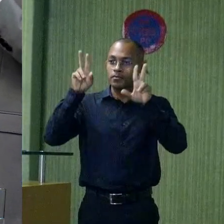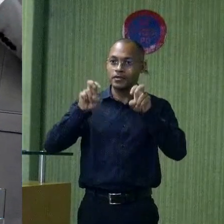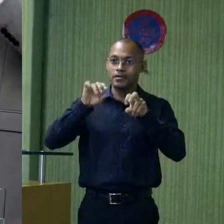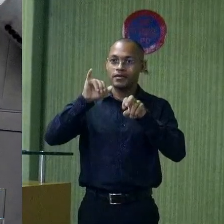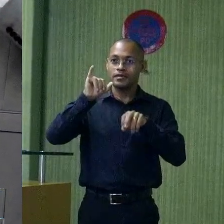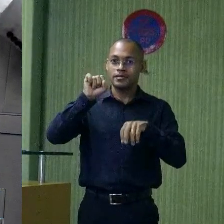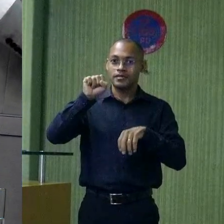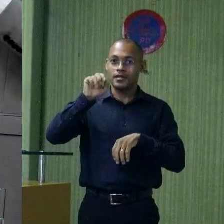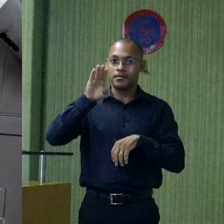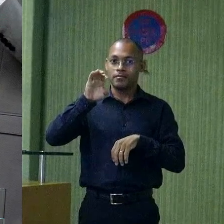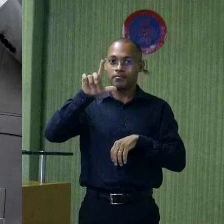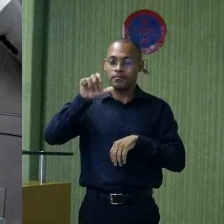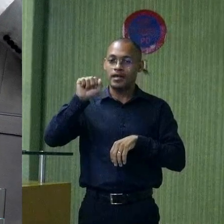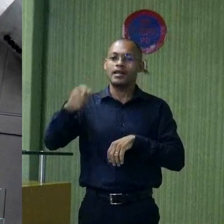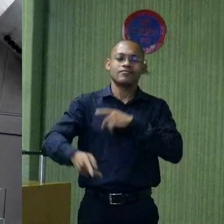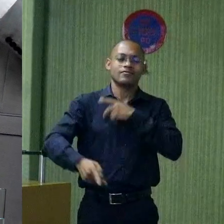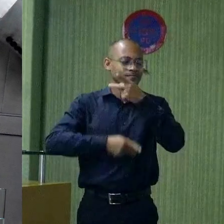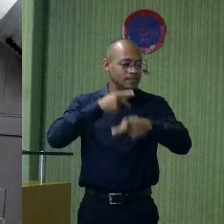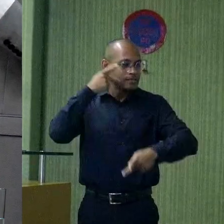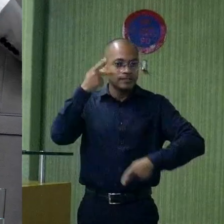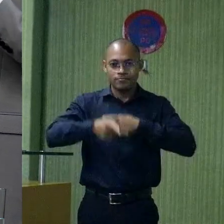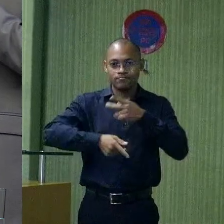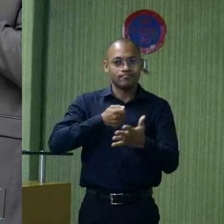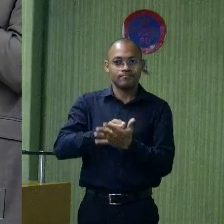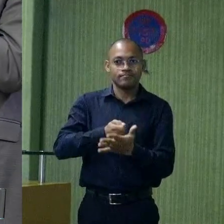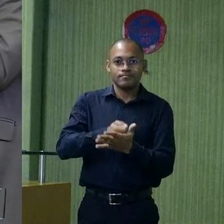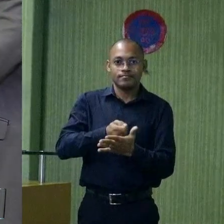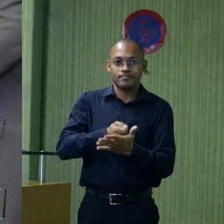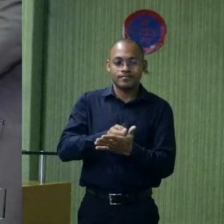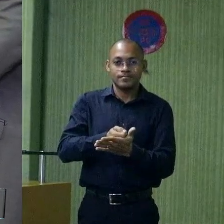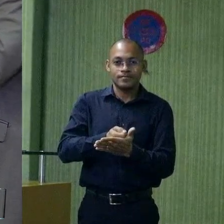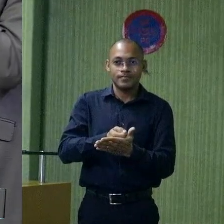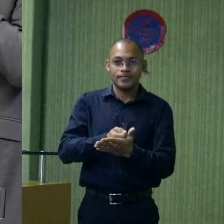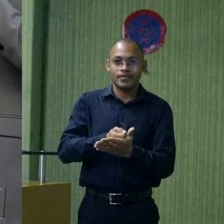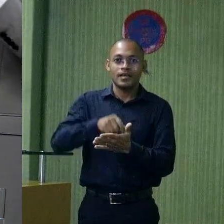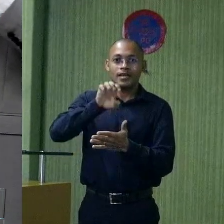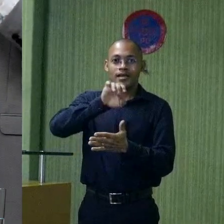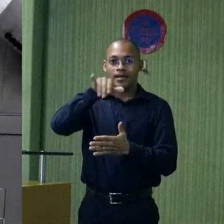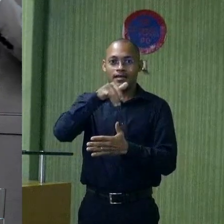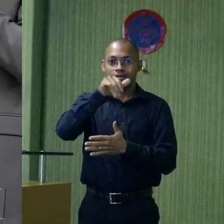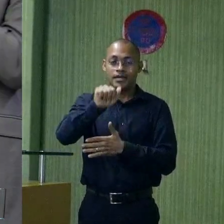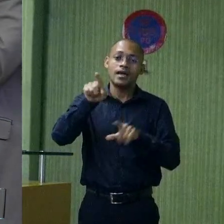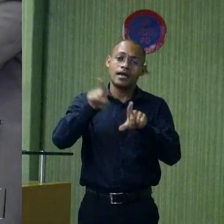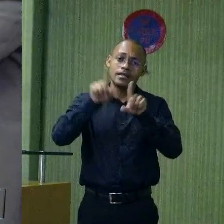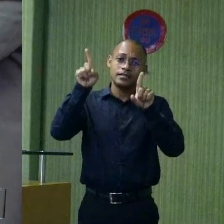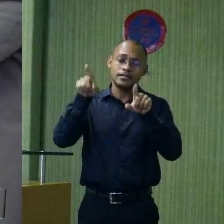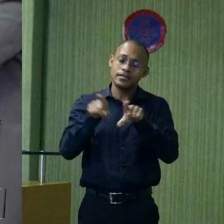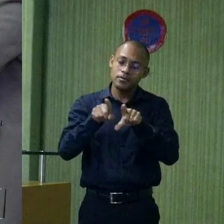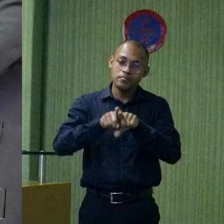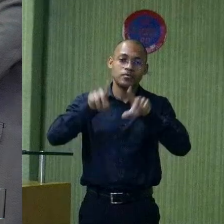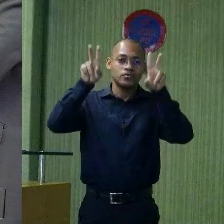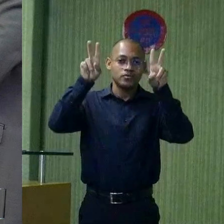batido muito dado um destaque importante né a a questão da Eja que é um tema também